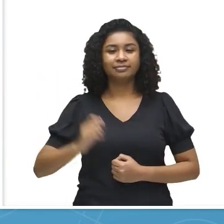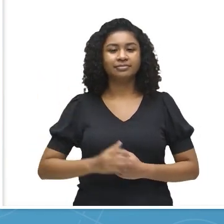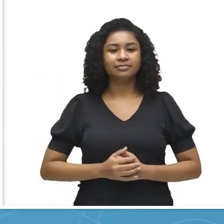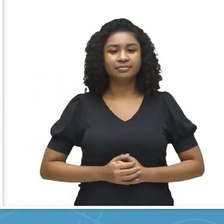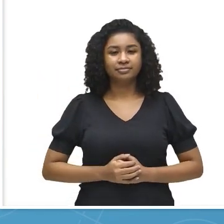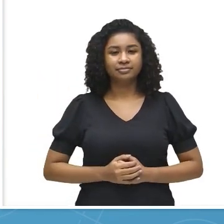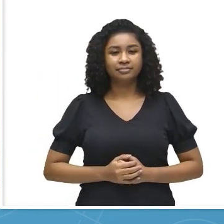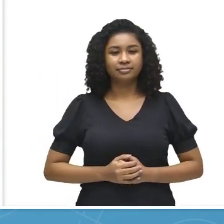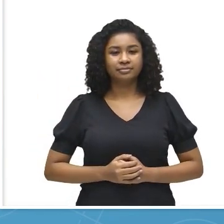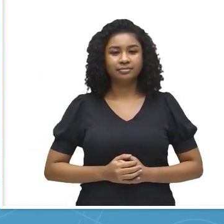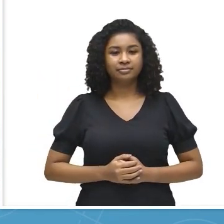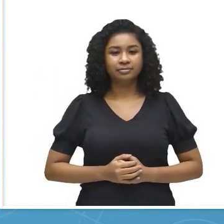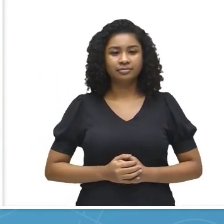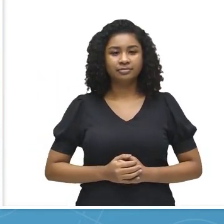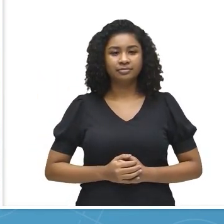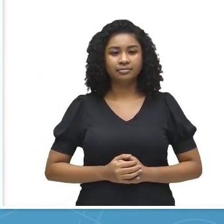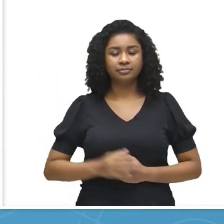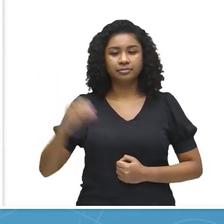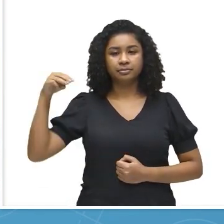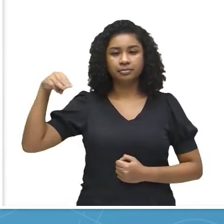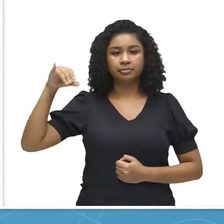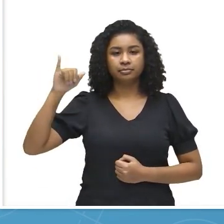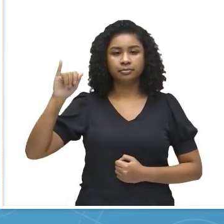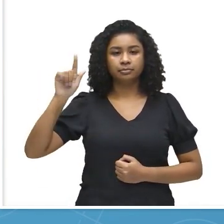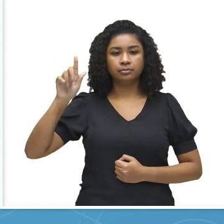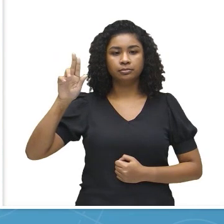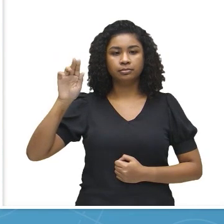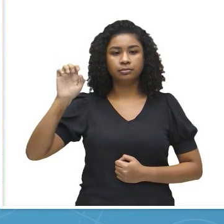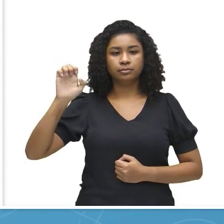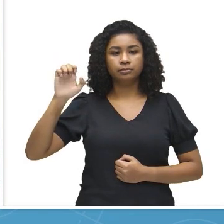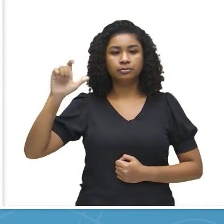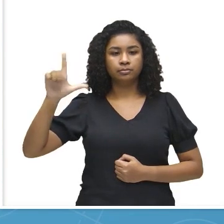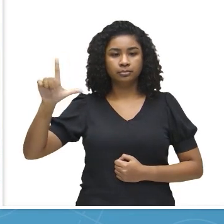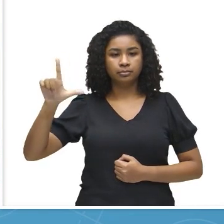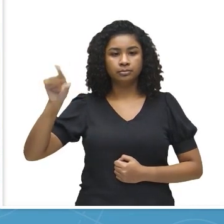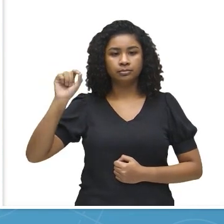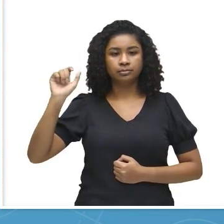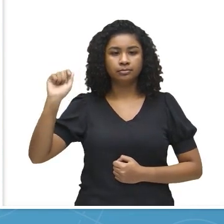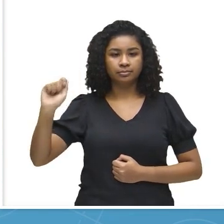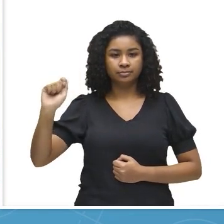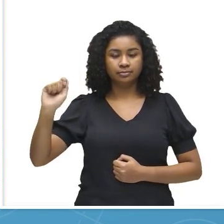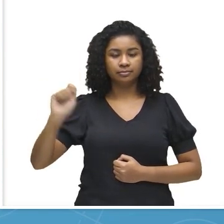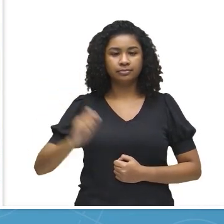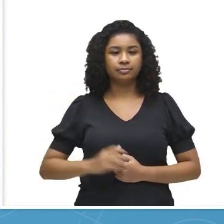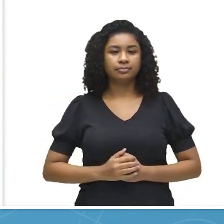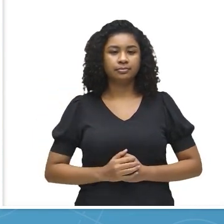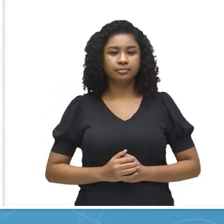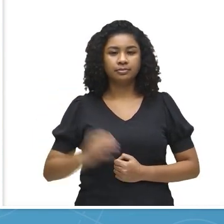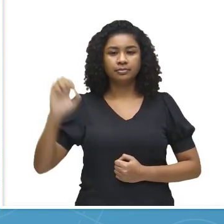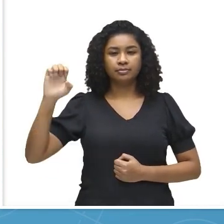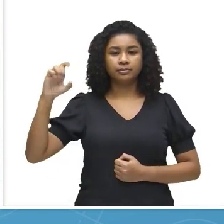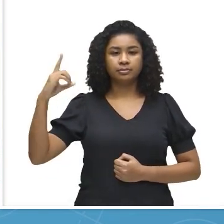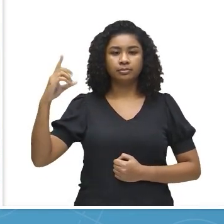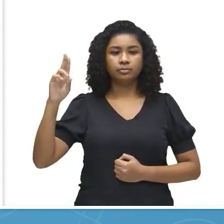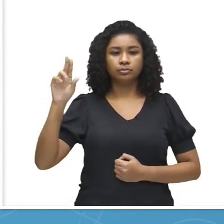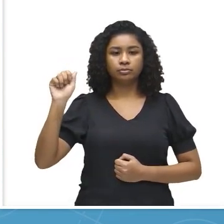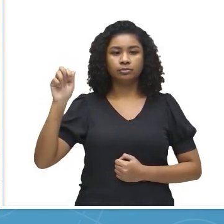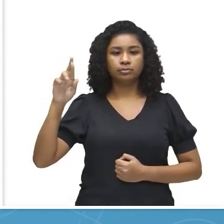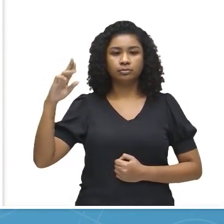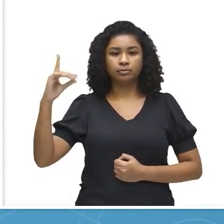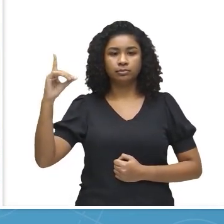letra A. O Miguel Alexia também está marcando a letra A para a gente. A Eduarda também está marcando a letra